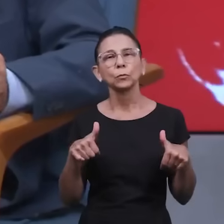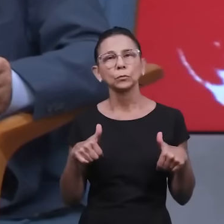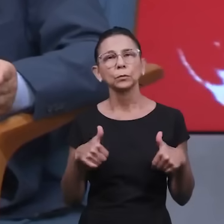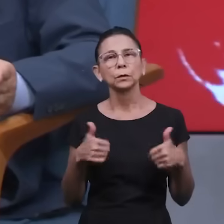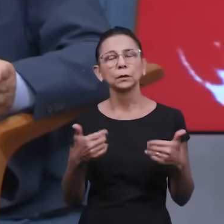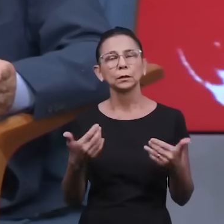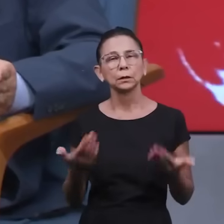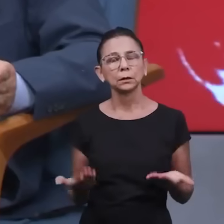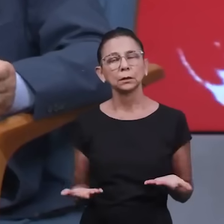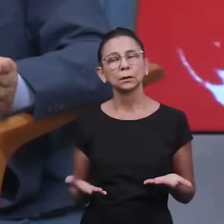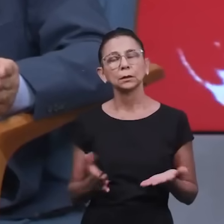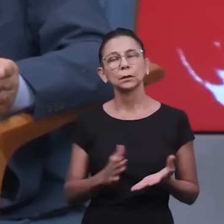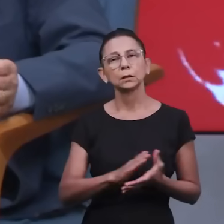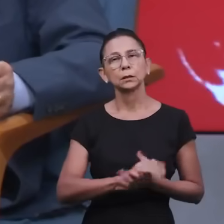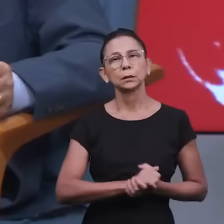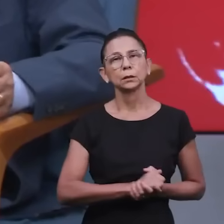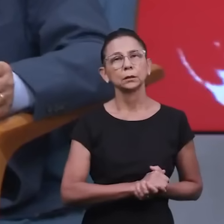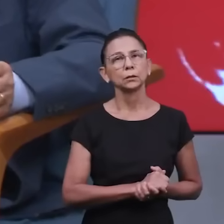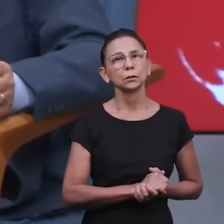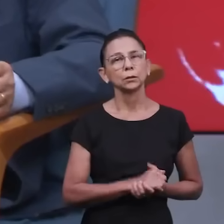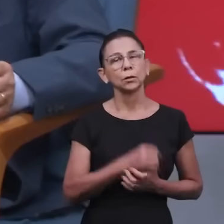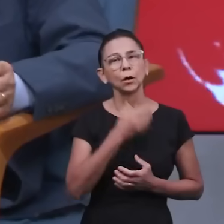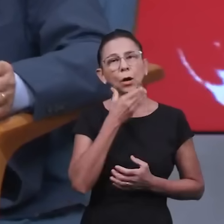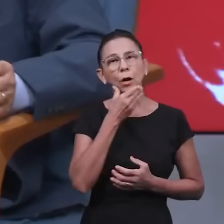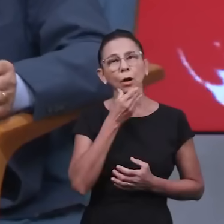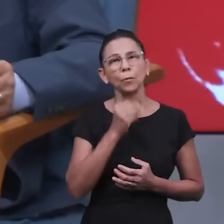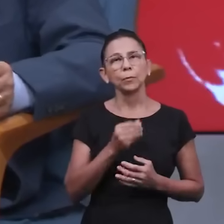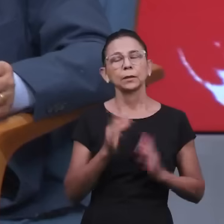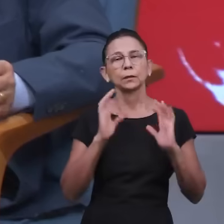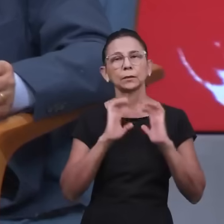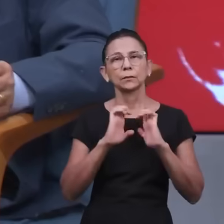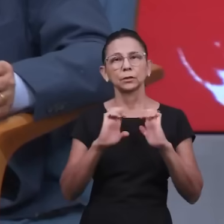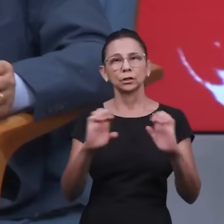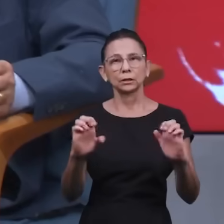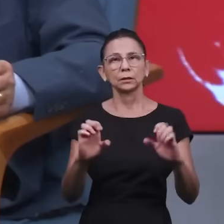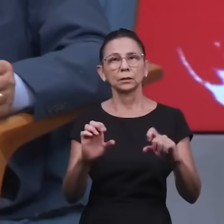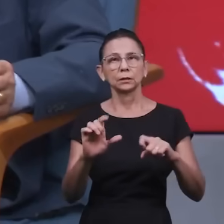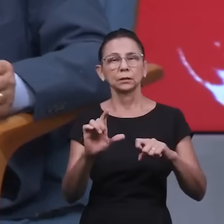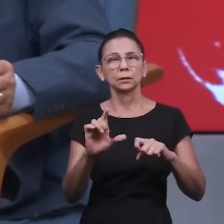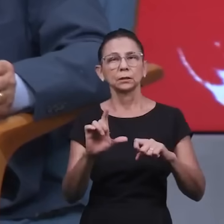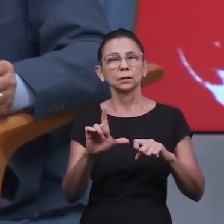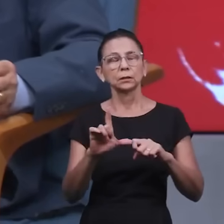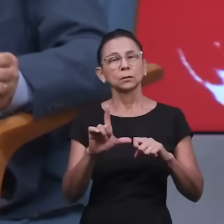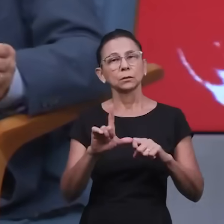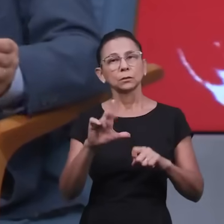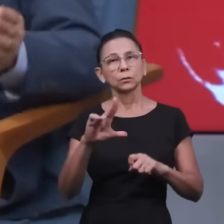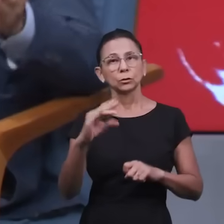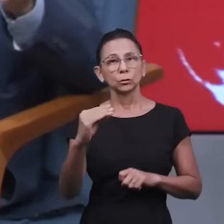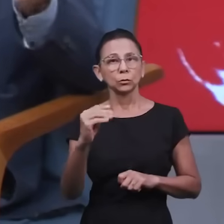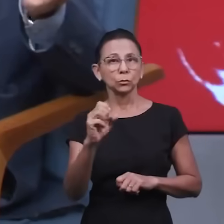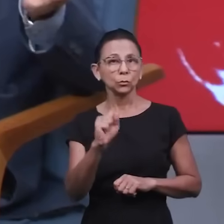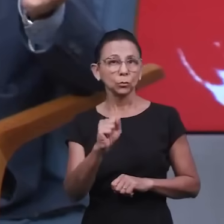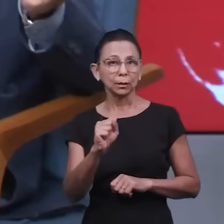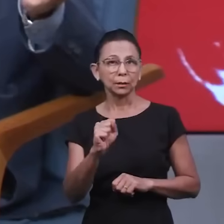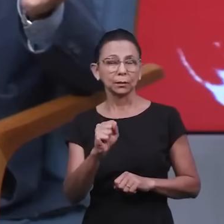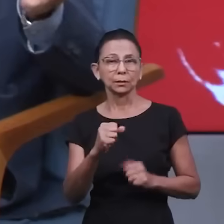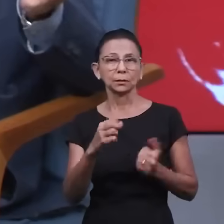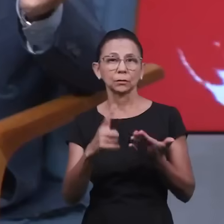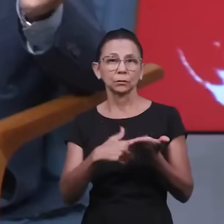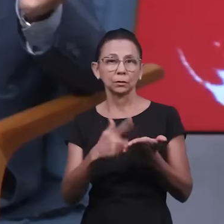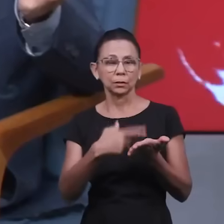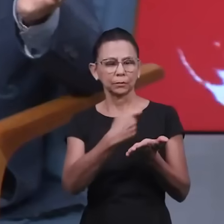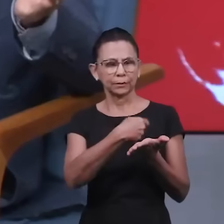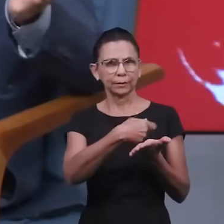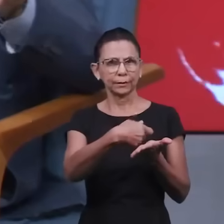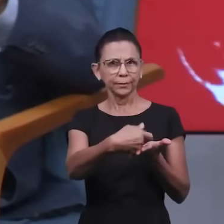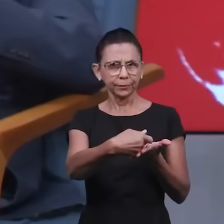de um tratado que foi escrito pelo evangelista Lucas, que escreveu o Evangelho de